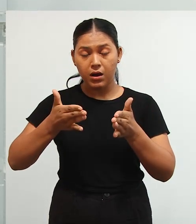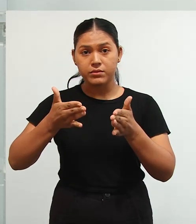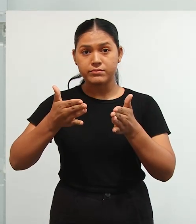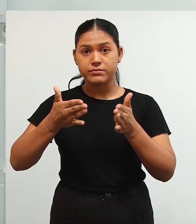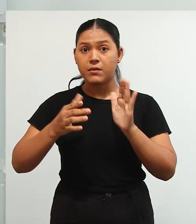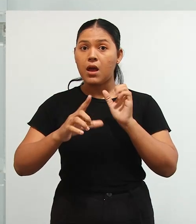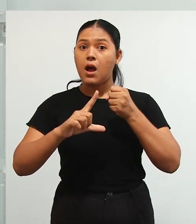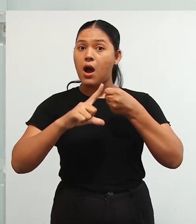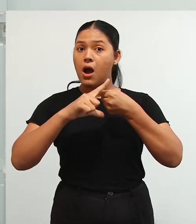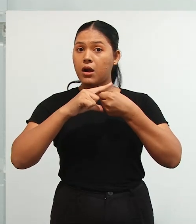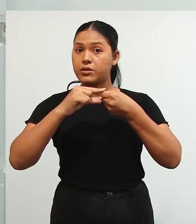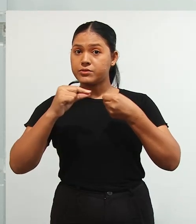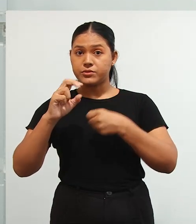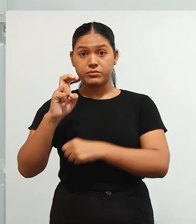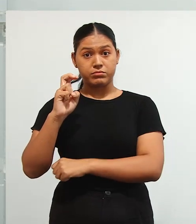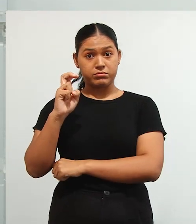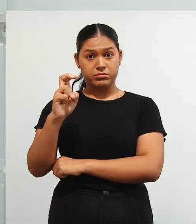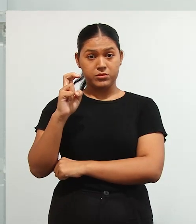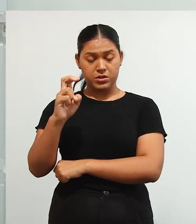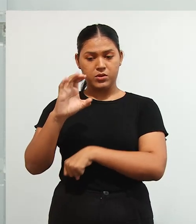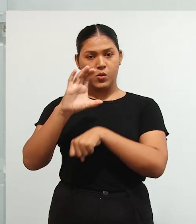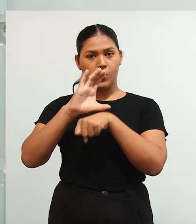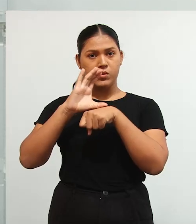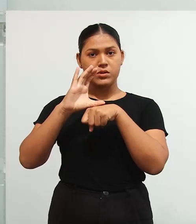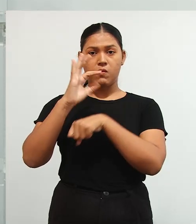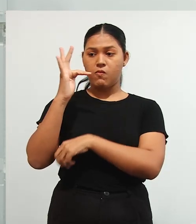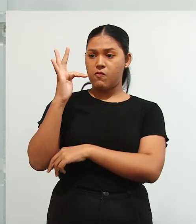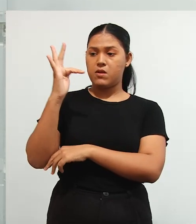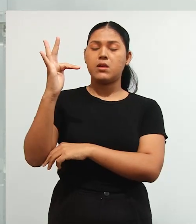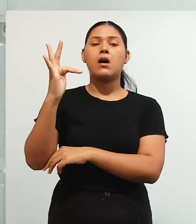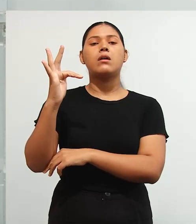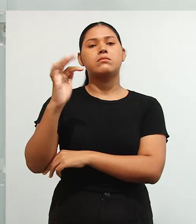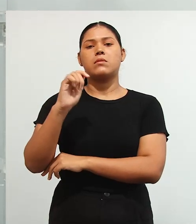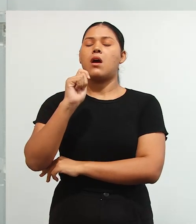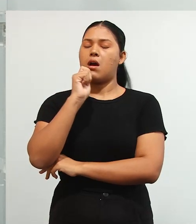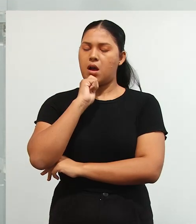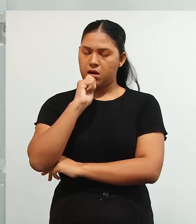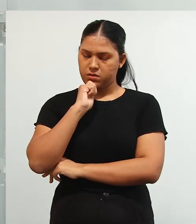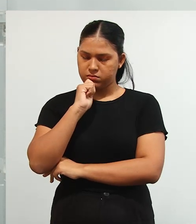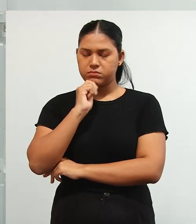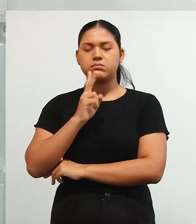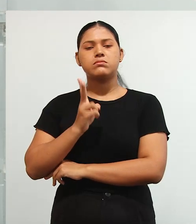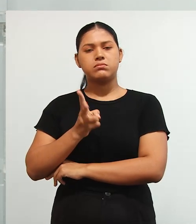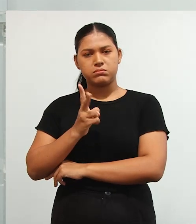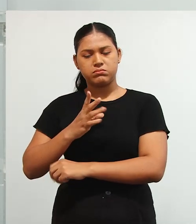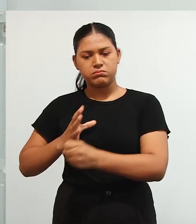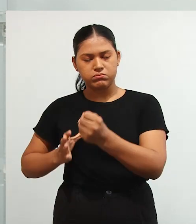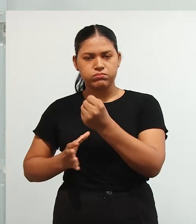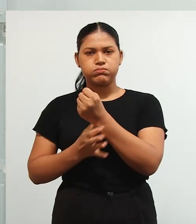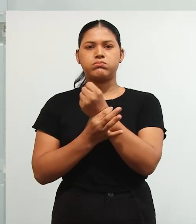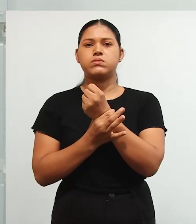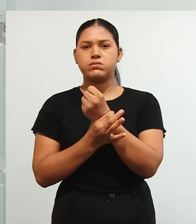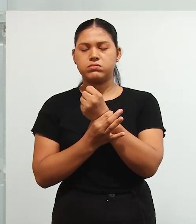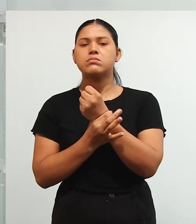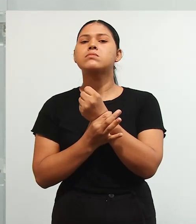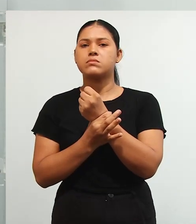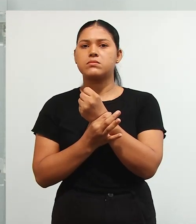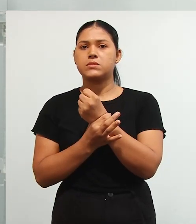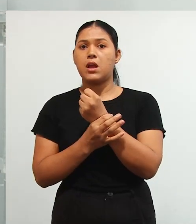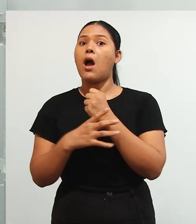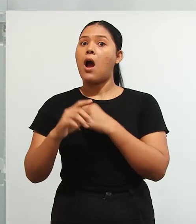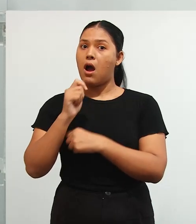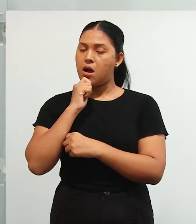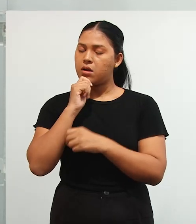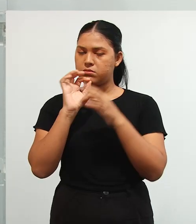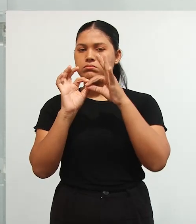5º dessa Constituição, por mais que ela tenha passado por modificações, ainda continua sendo o artigo mais extenso da Constituição